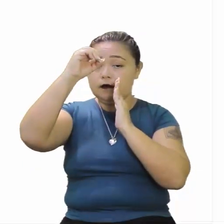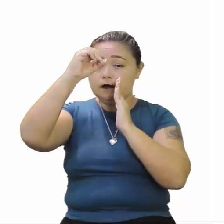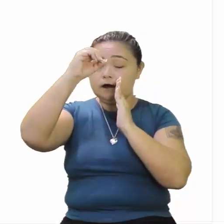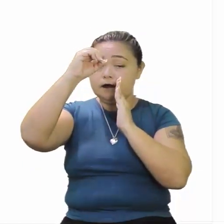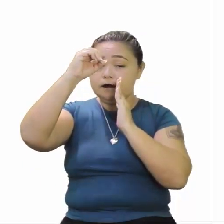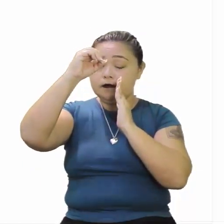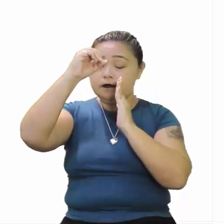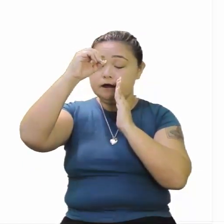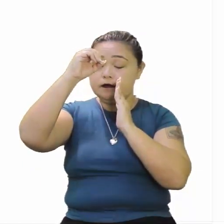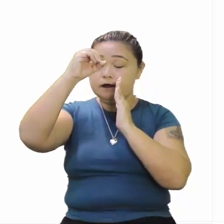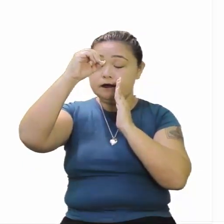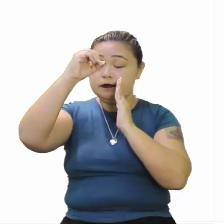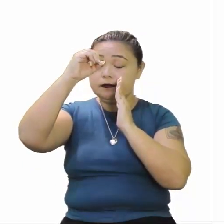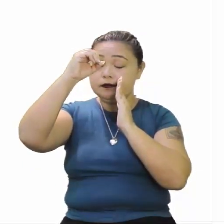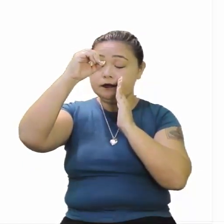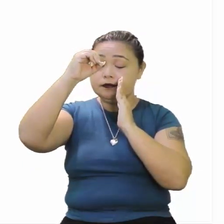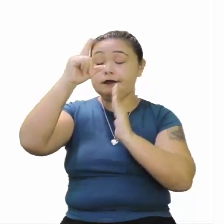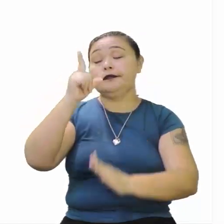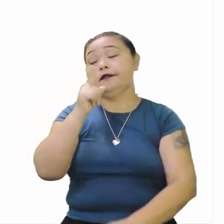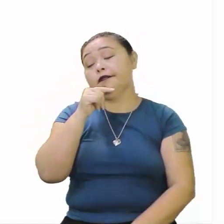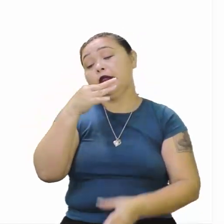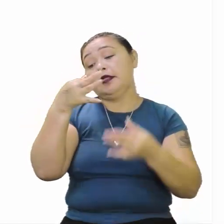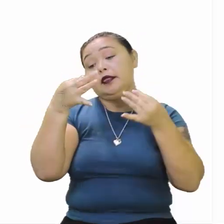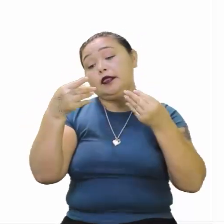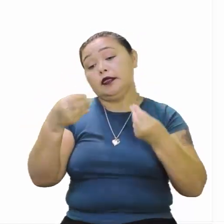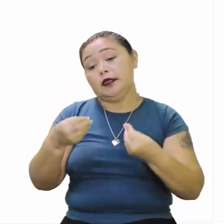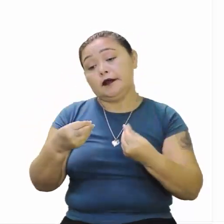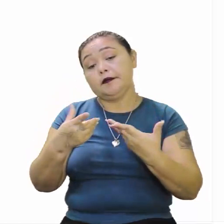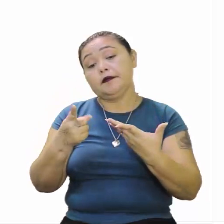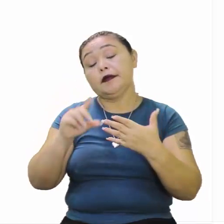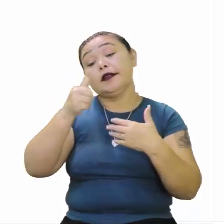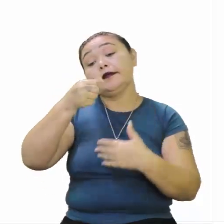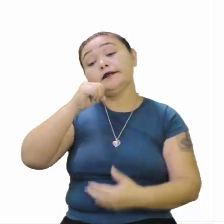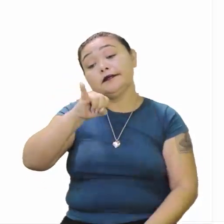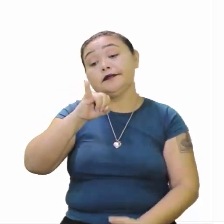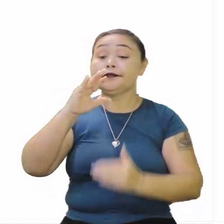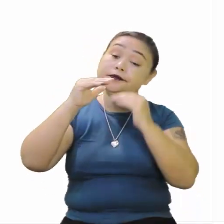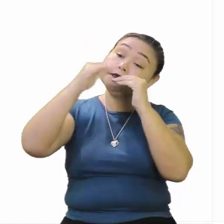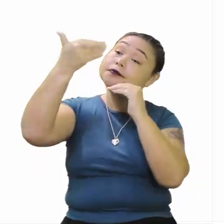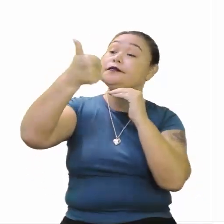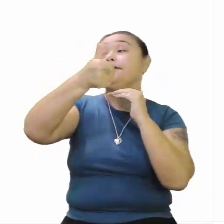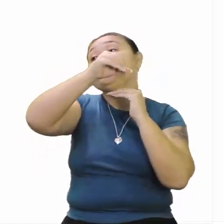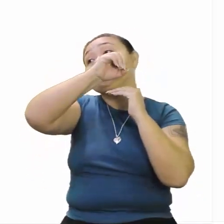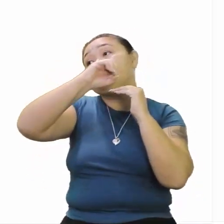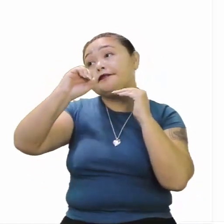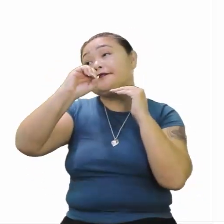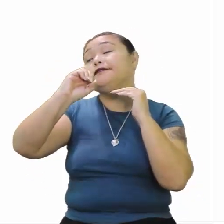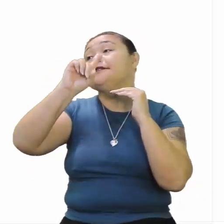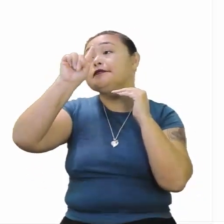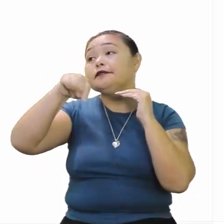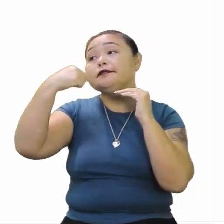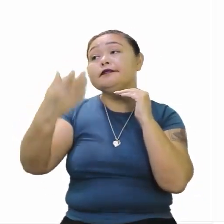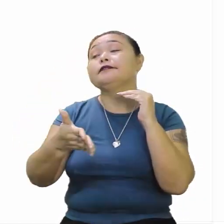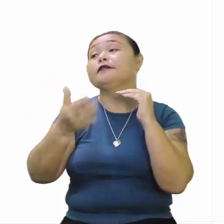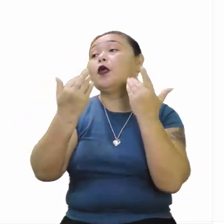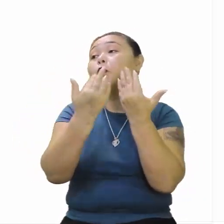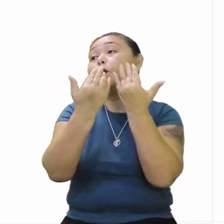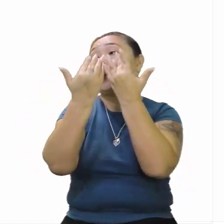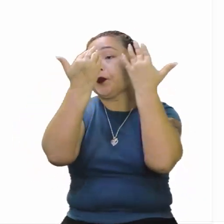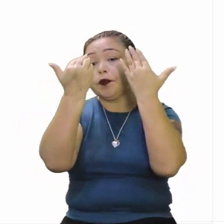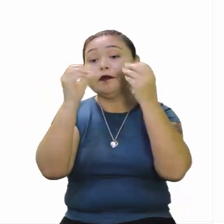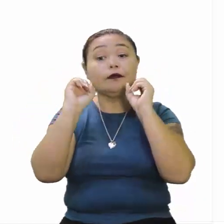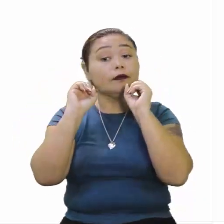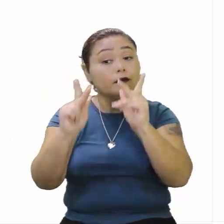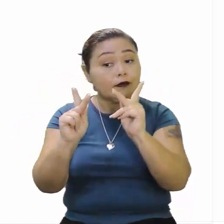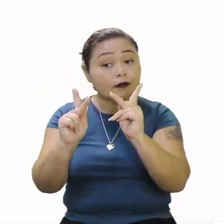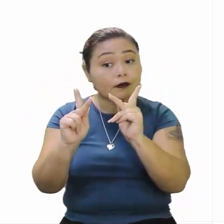a 100 a água no estado líquido. E se a temperatura estiver acima de 100, claro, eu só terei vapor. Ok,